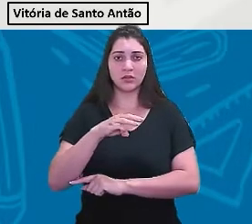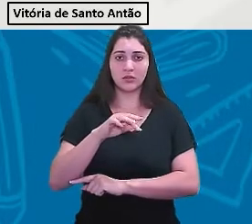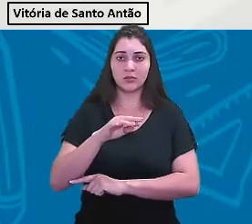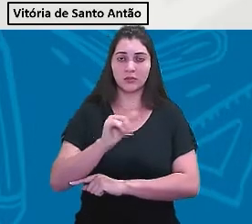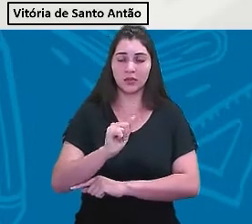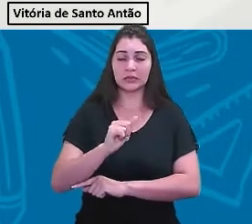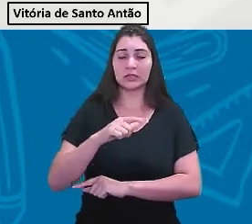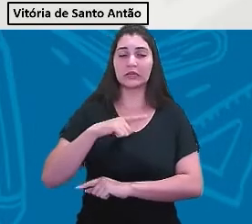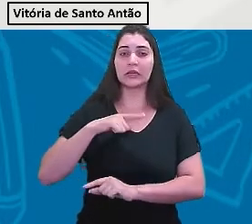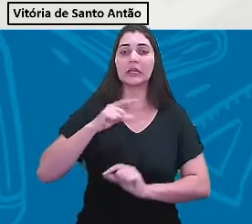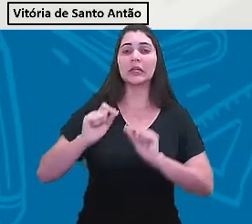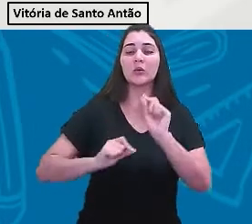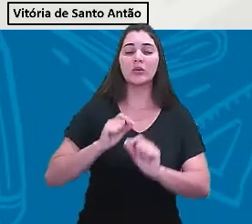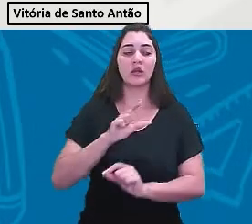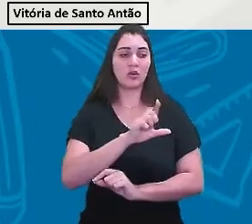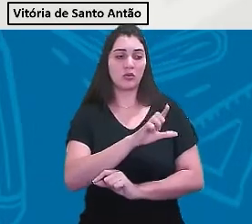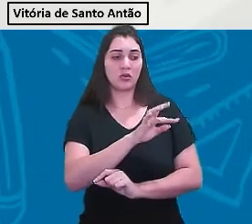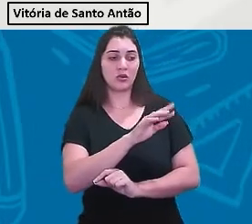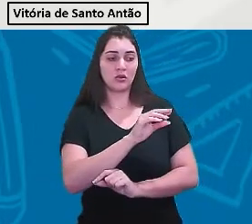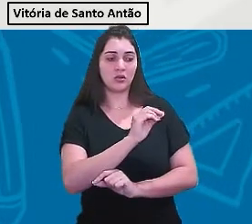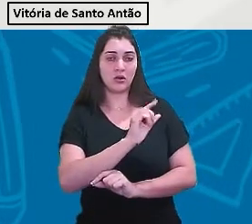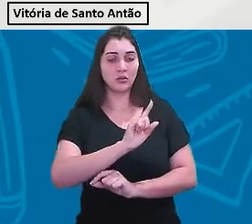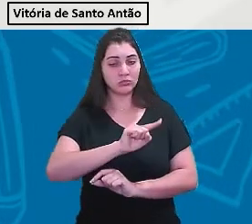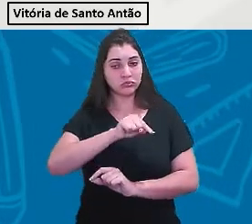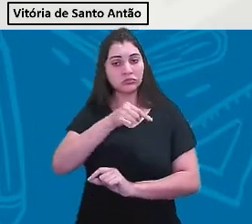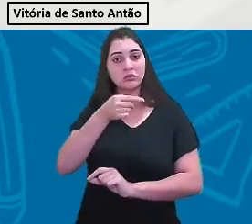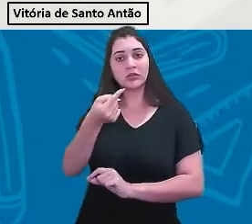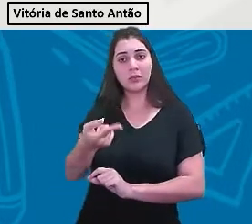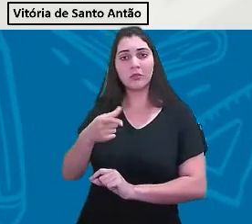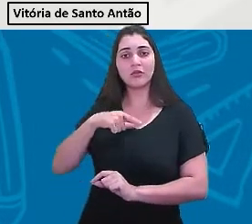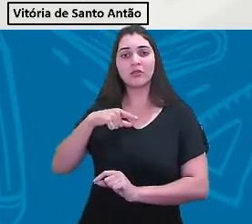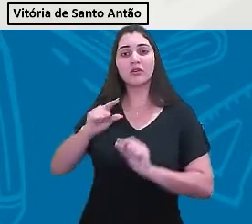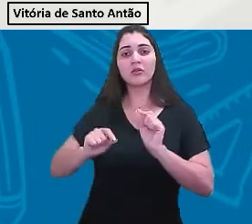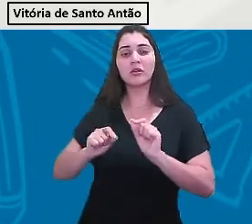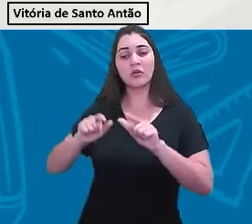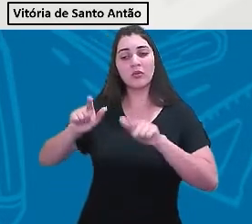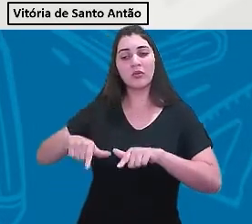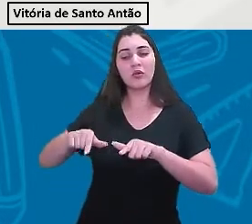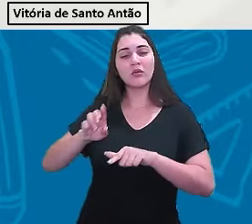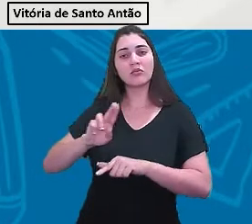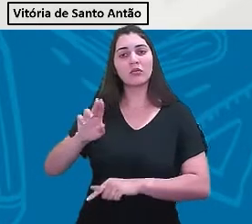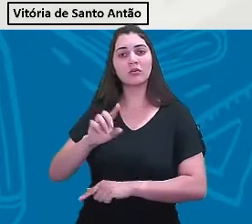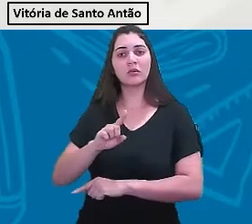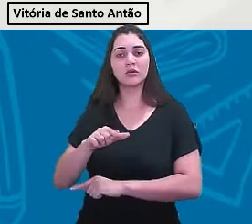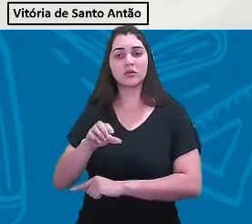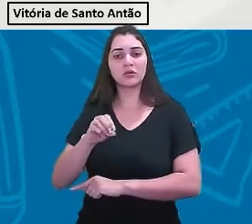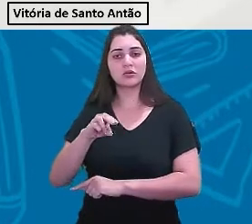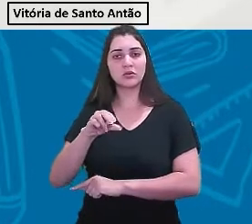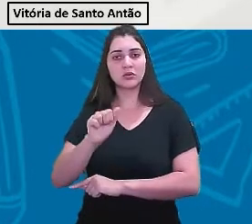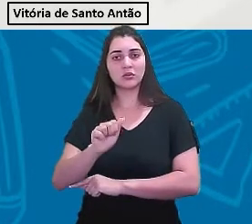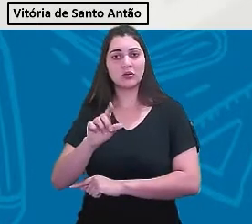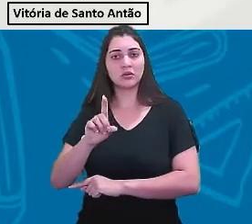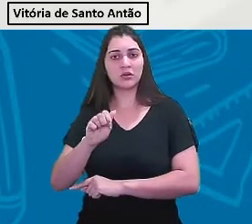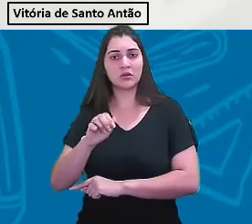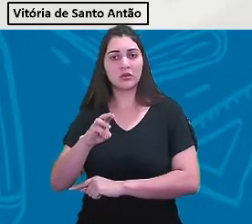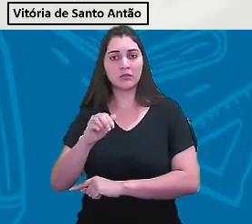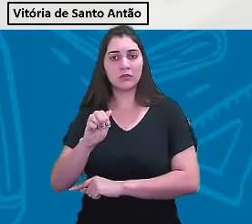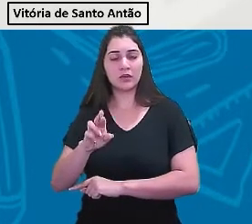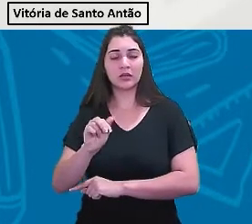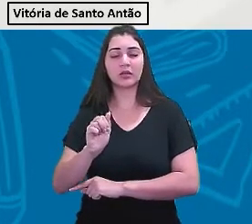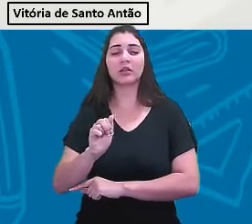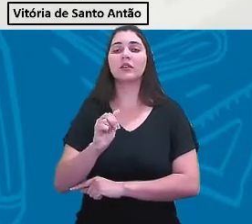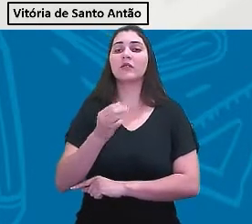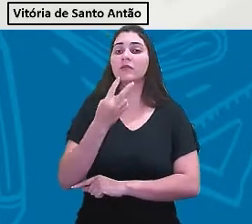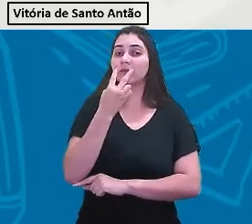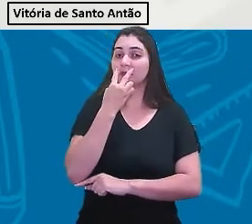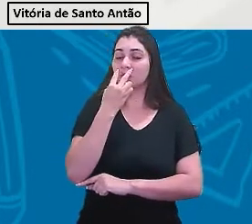litoral e após o litoral a gente tem essa região denominada de zona da mata, tá certo? Portanto, Vitória de Santo Antão, ela